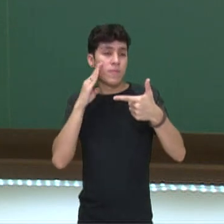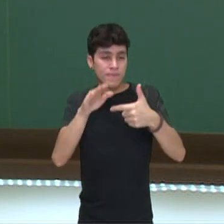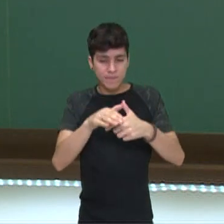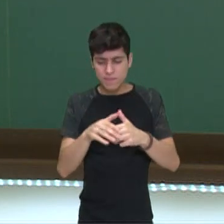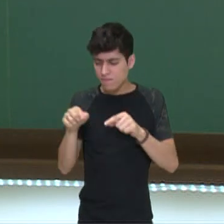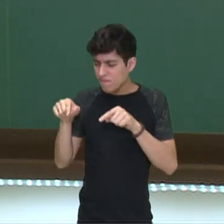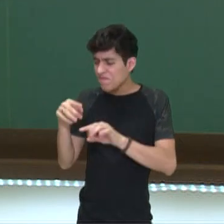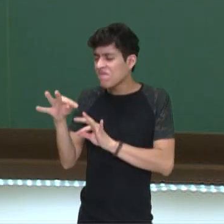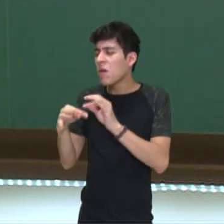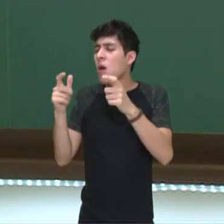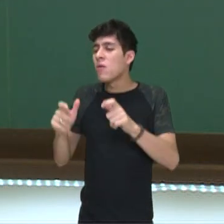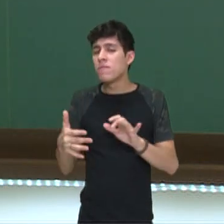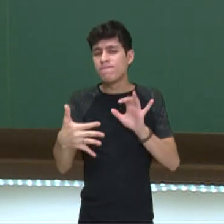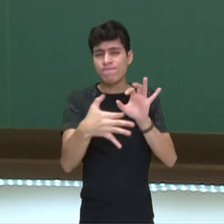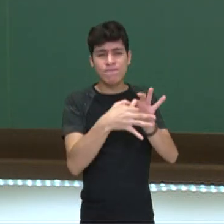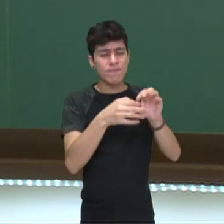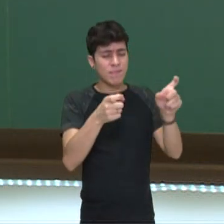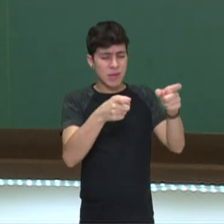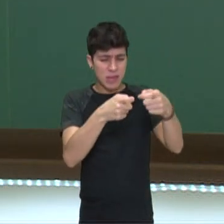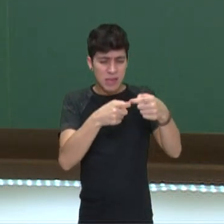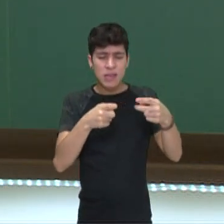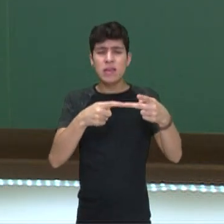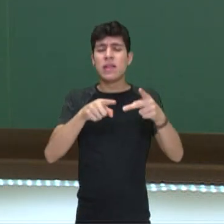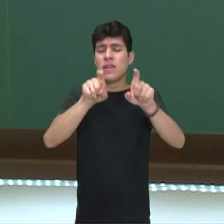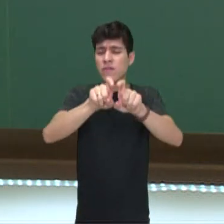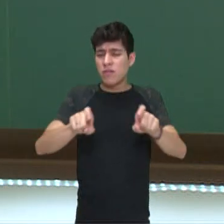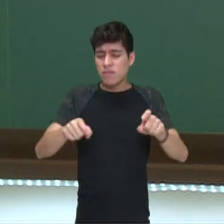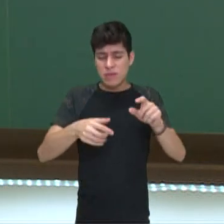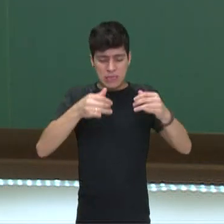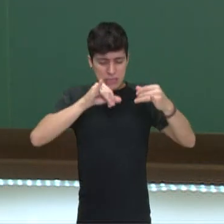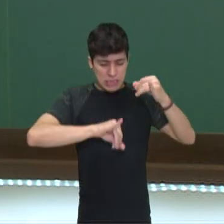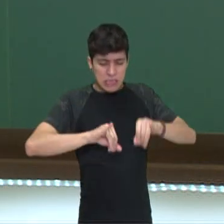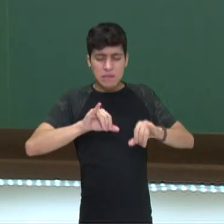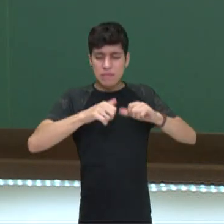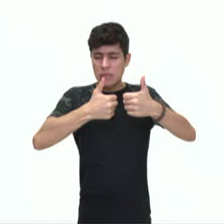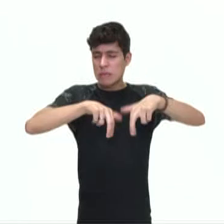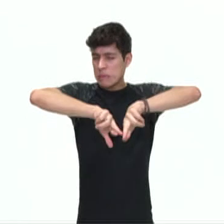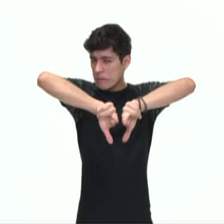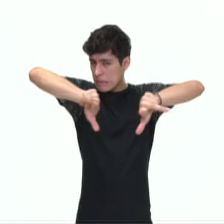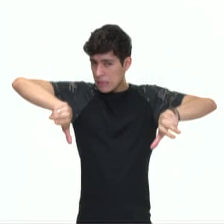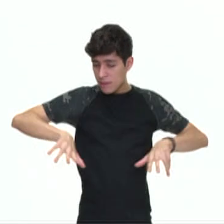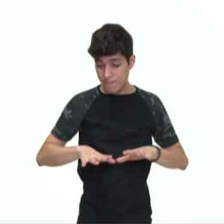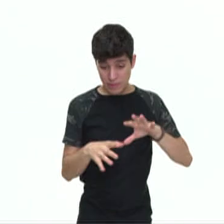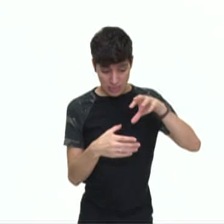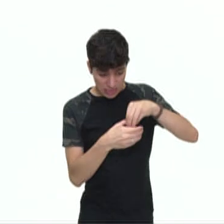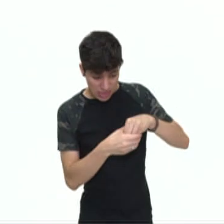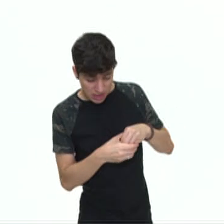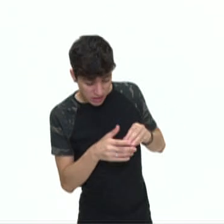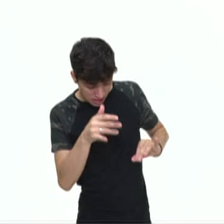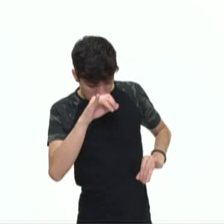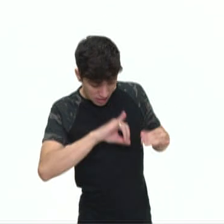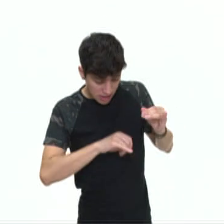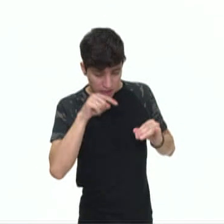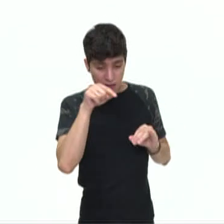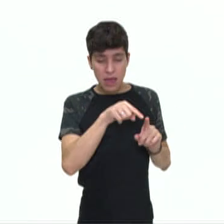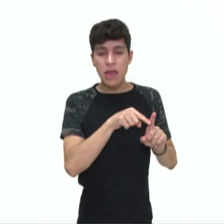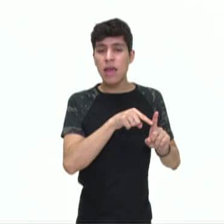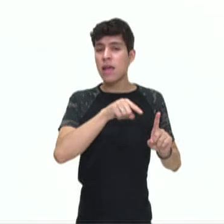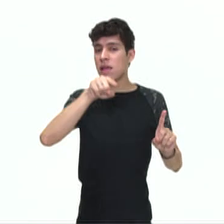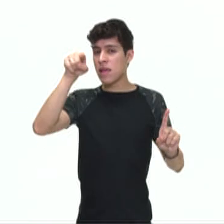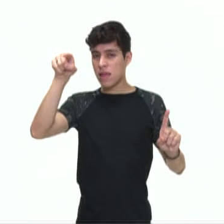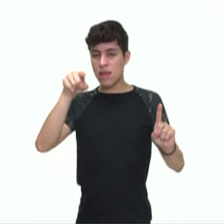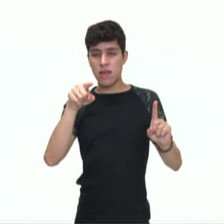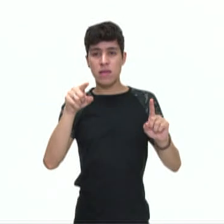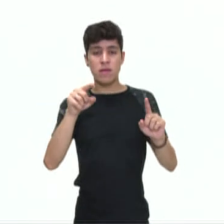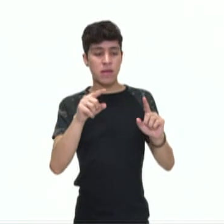medicina, biologia, informática, engenharia, física e química. Dentro da química, ela é uma escala a nível